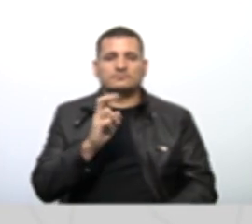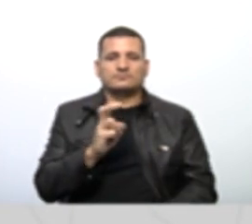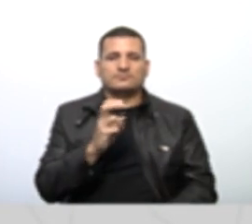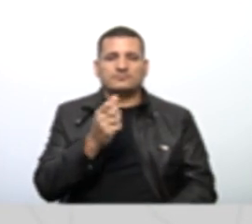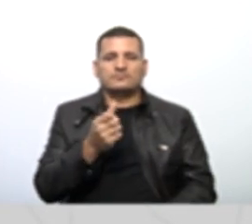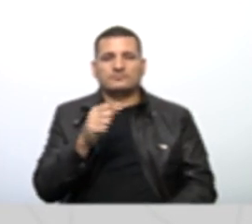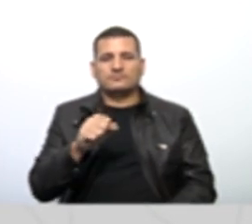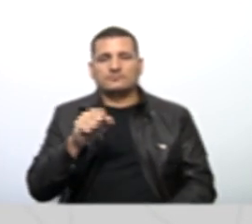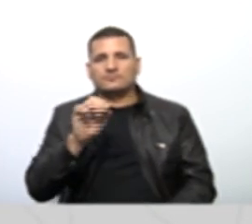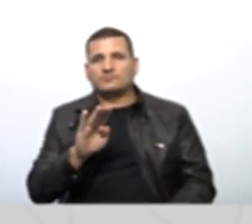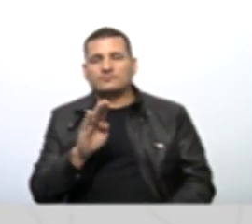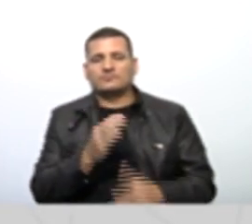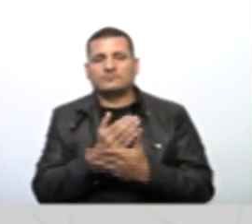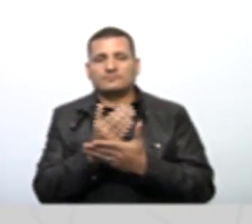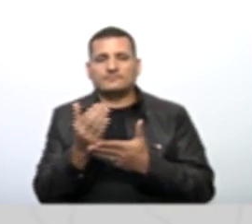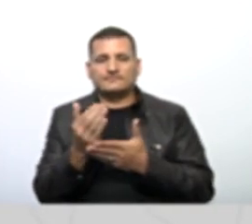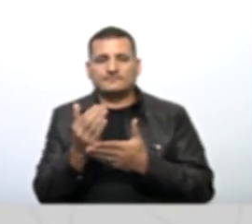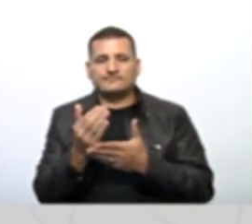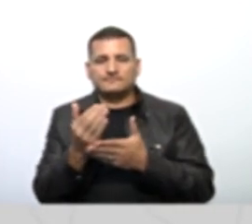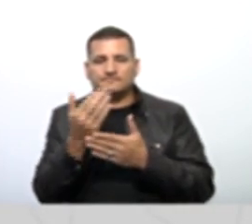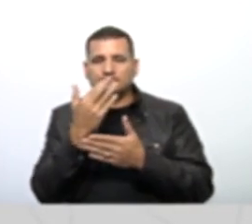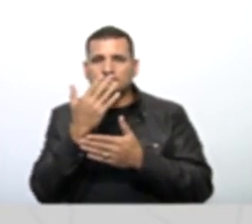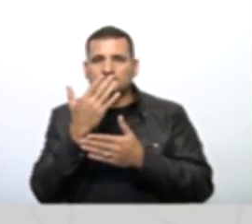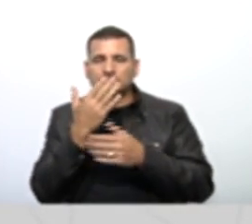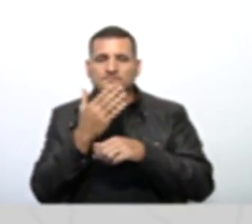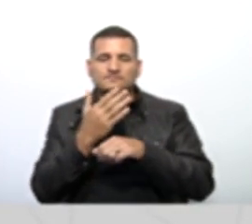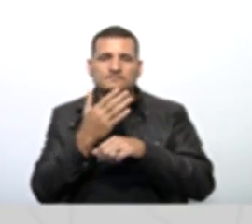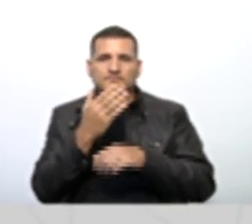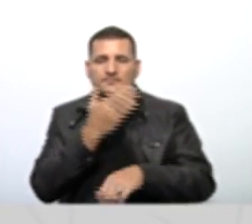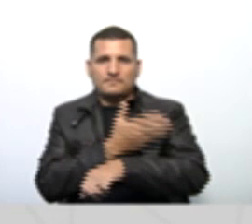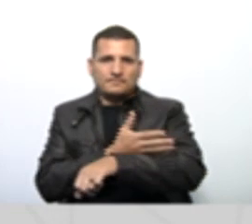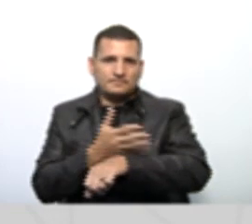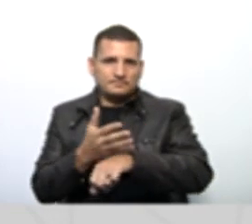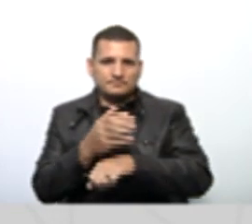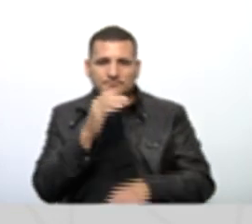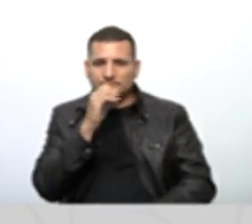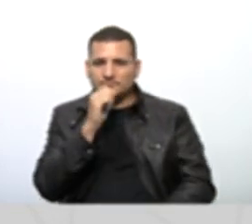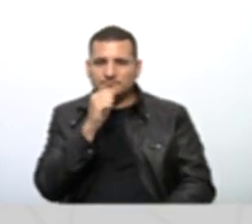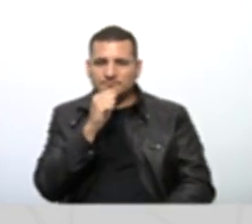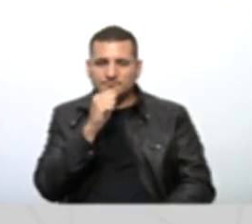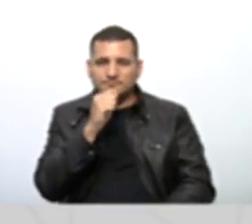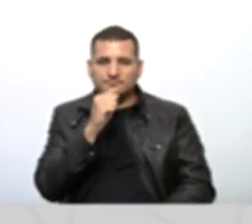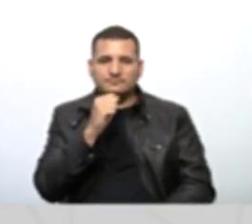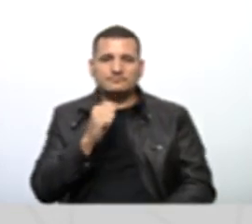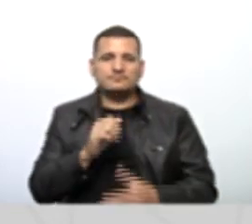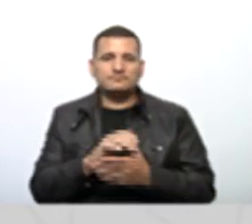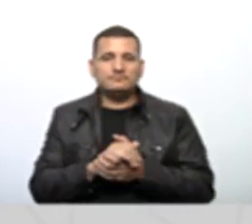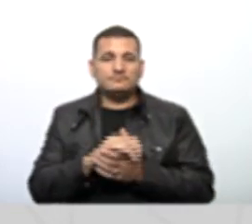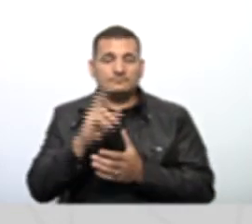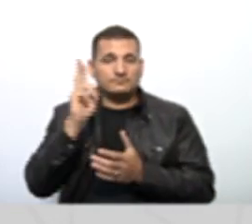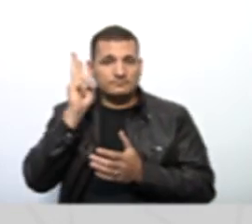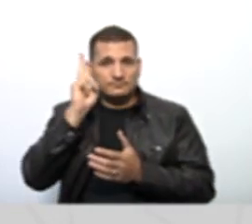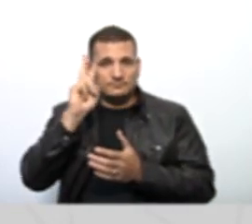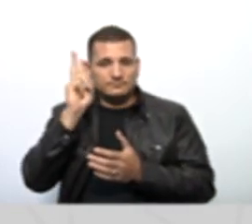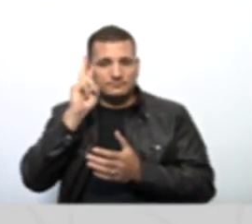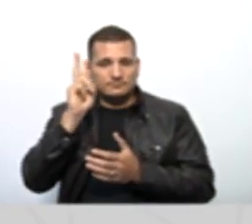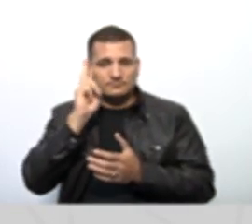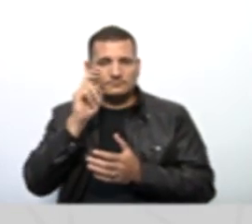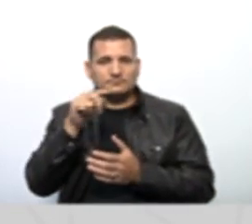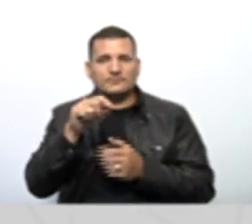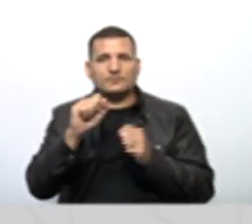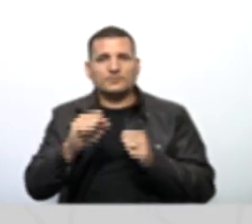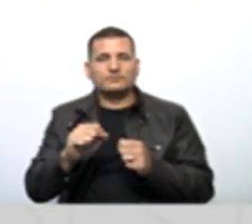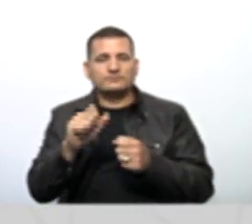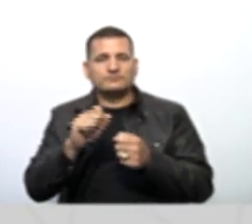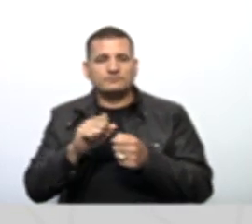be começa com branco laranja certa pessoal lembrando que você pode fazer